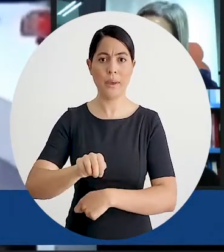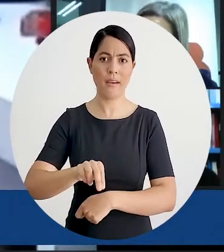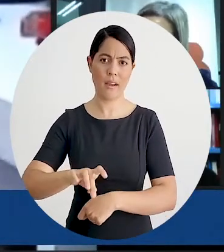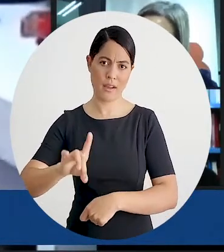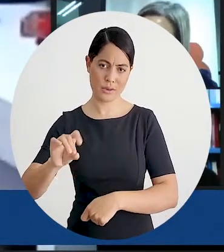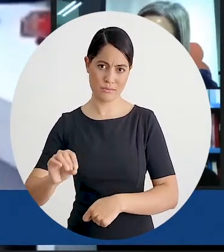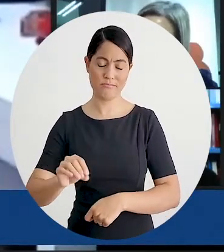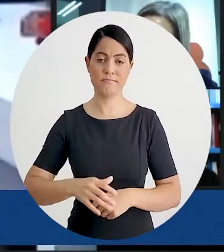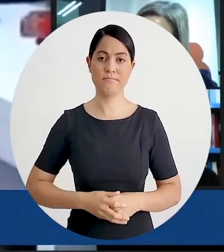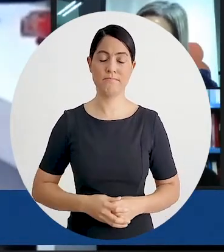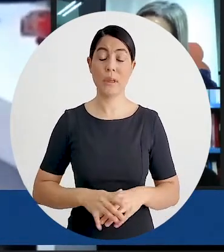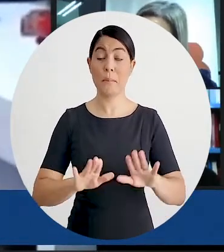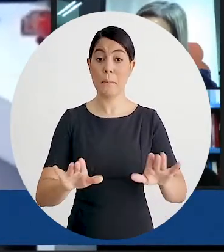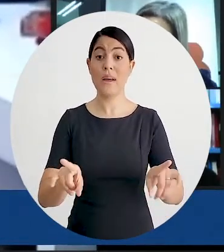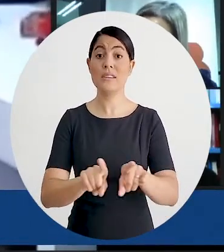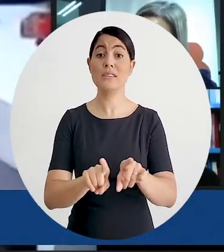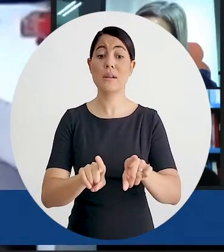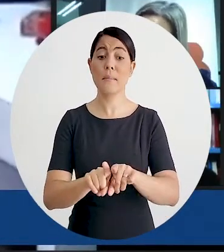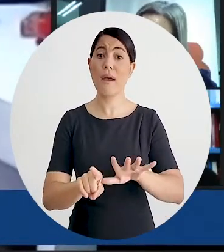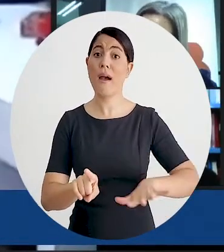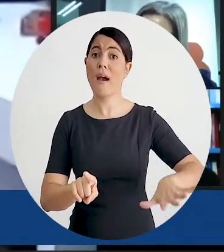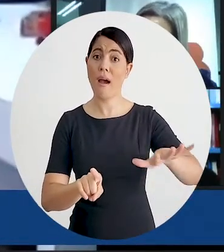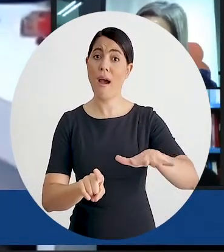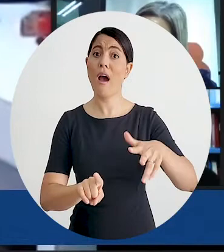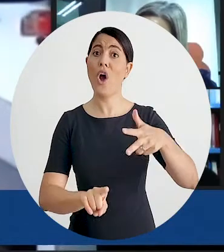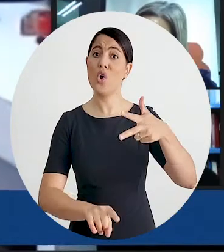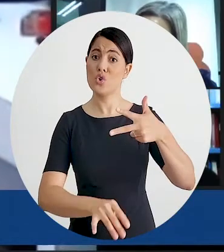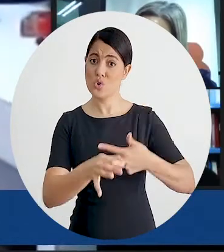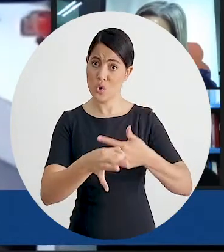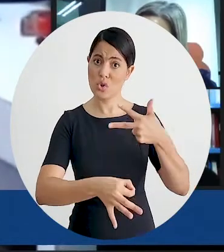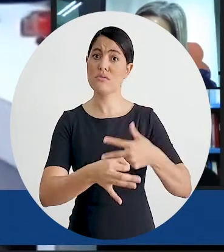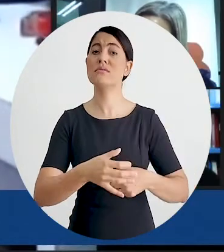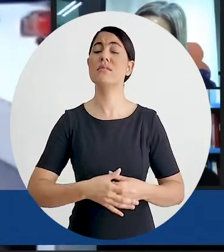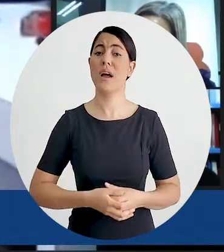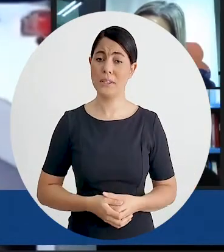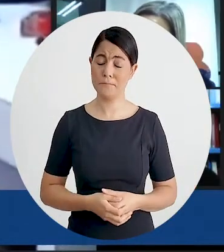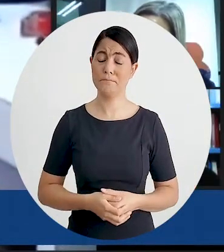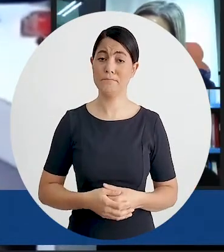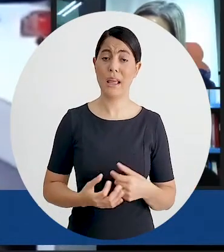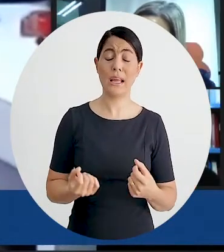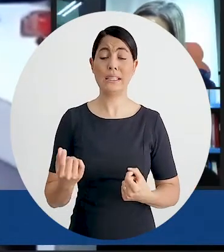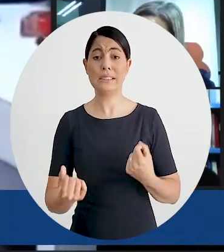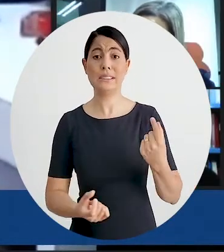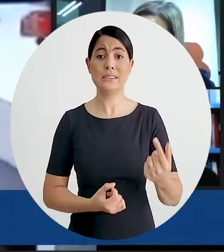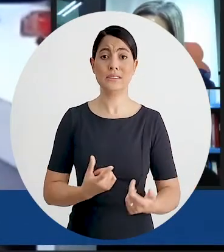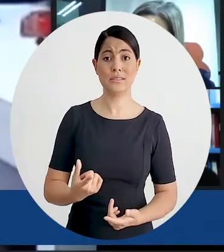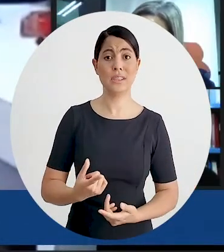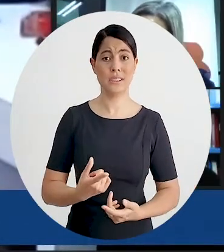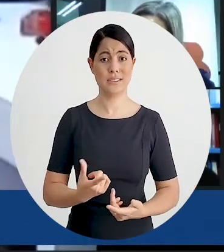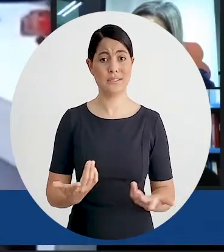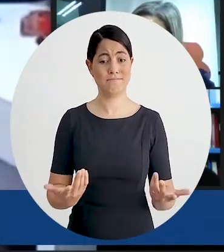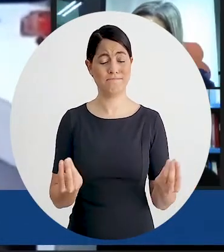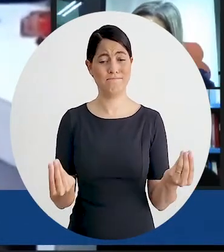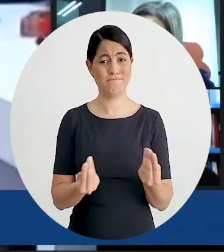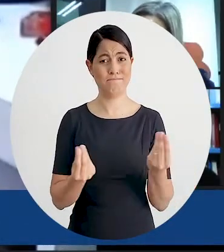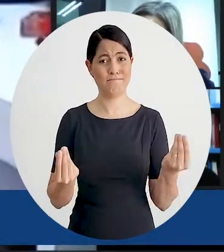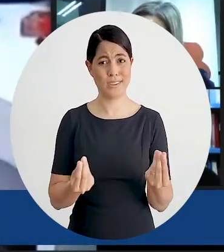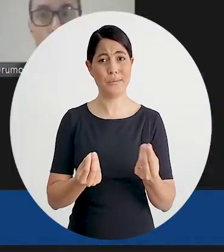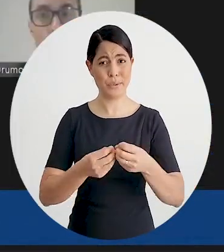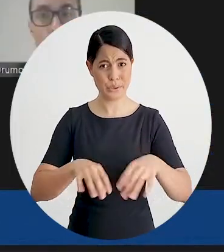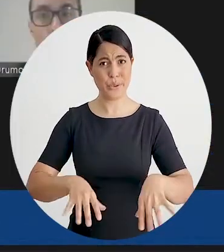pelo Poder Judiciário, com a formação, em muitos lugares, de uma jurisprudência